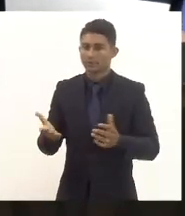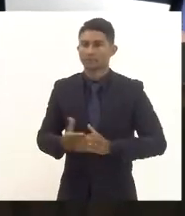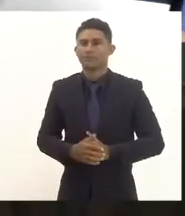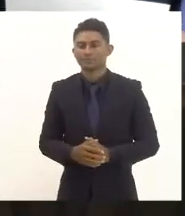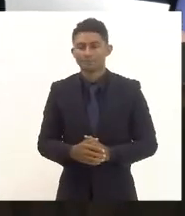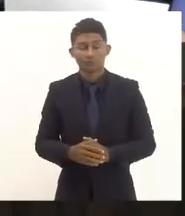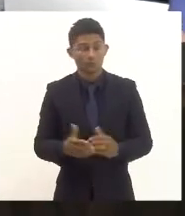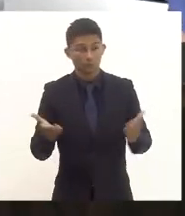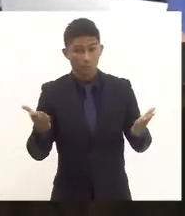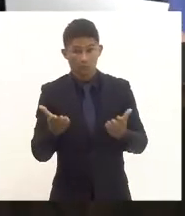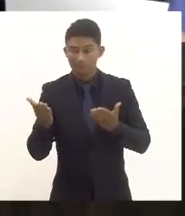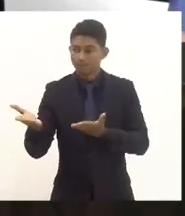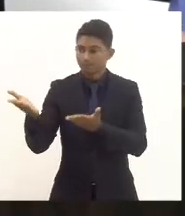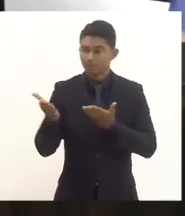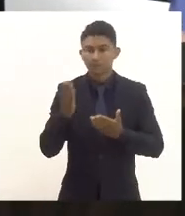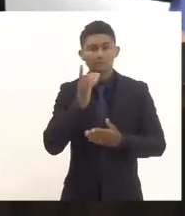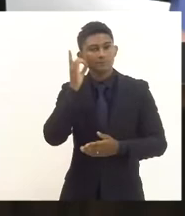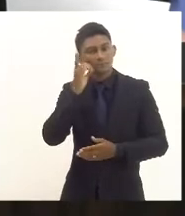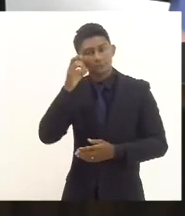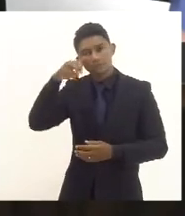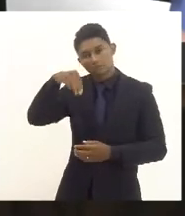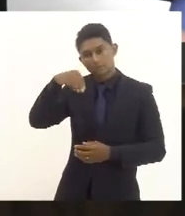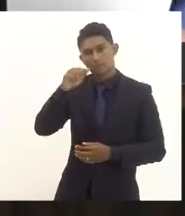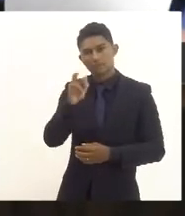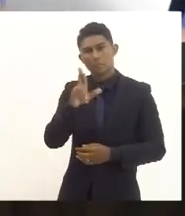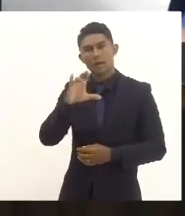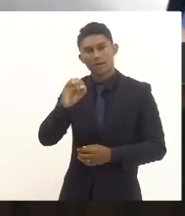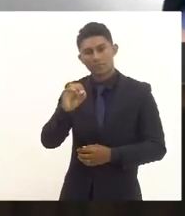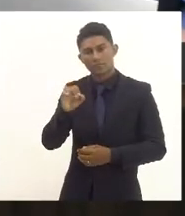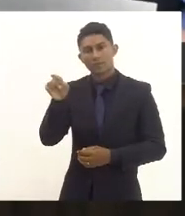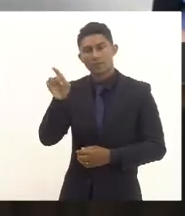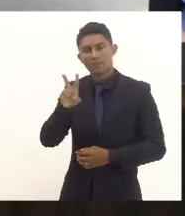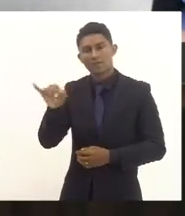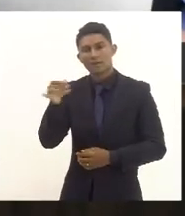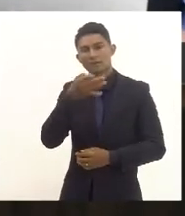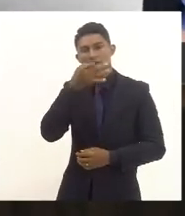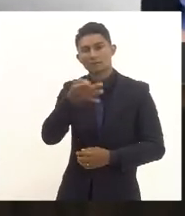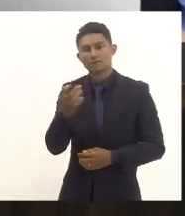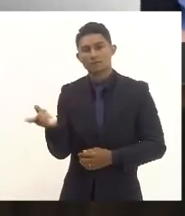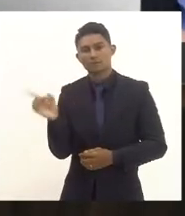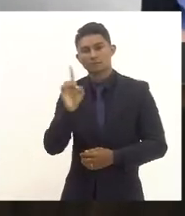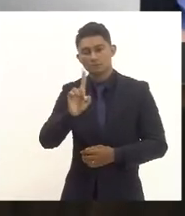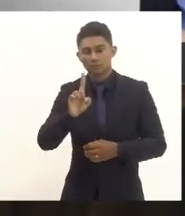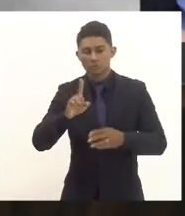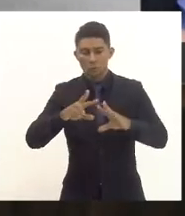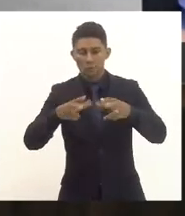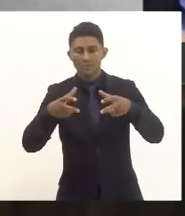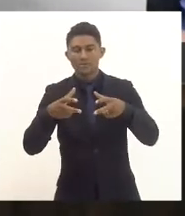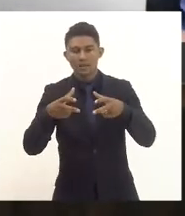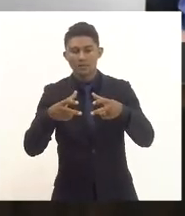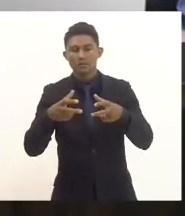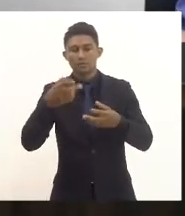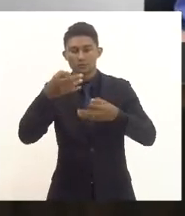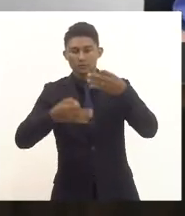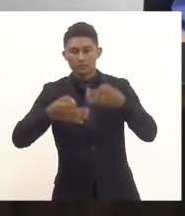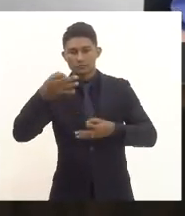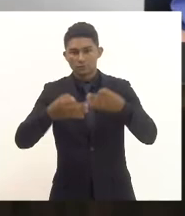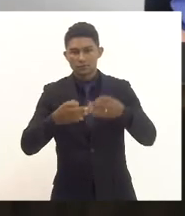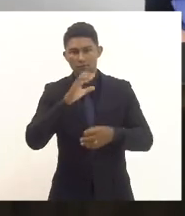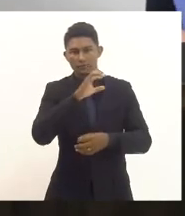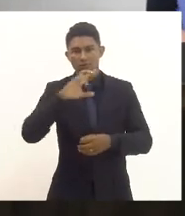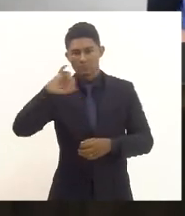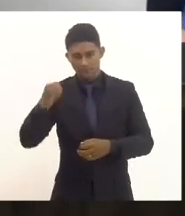convidar o deputado Márcio Pacheco para emitir parecer pela comissão de Constituição justiça e redação